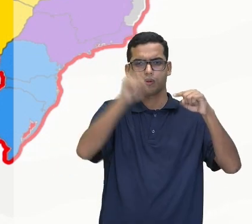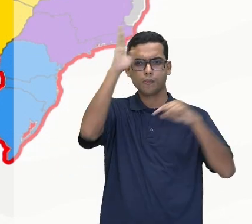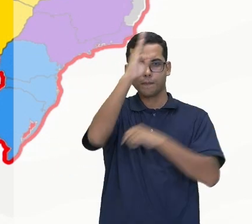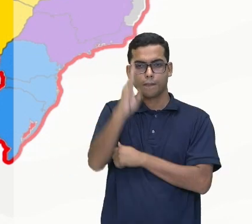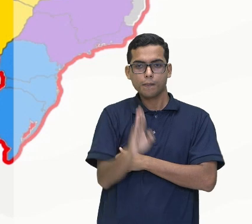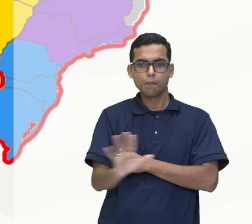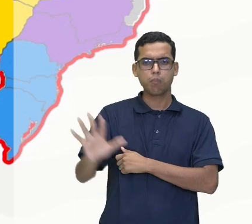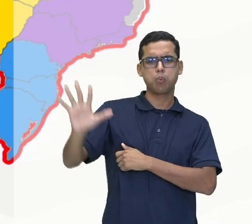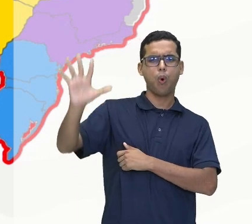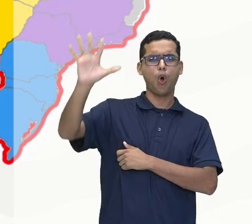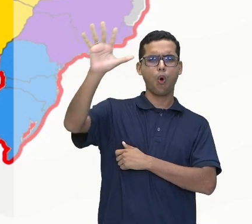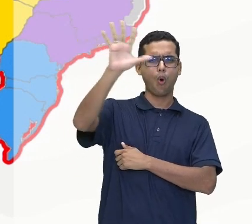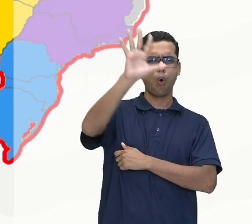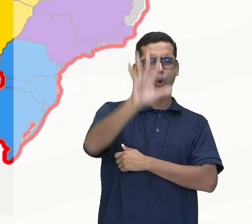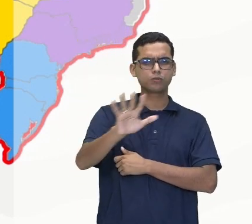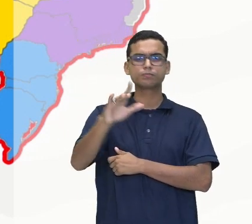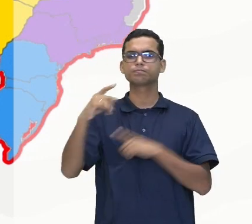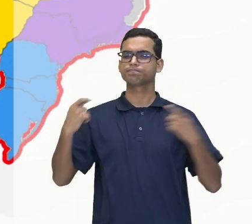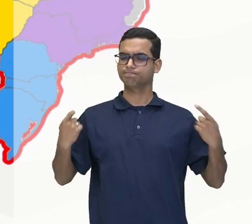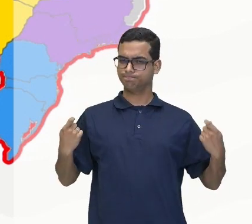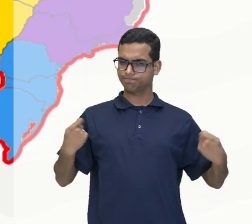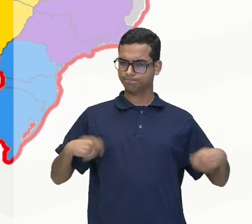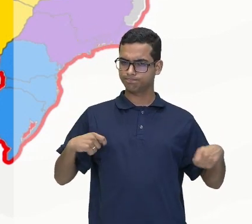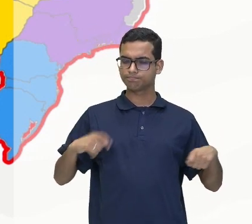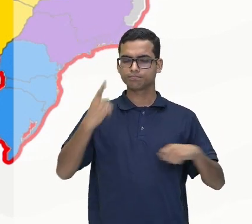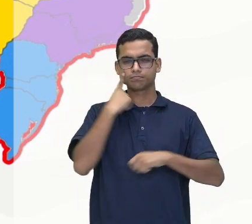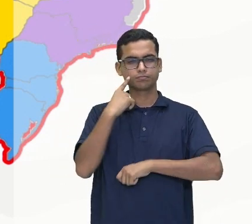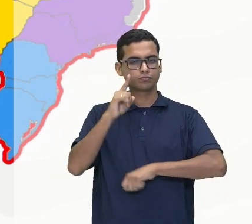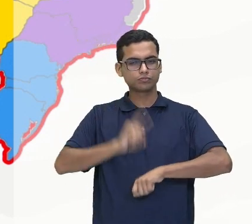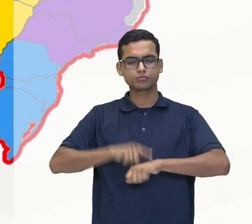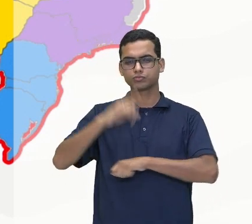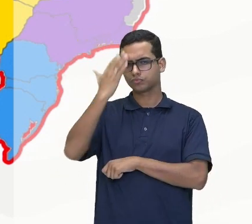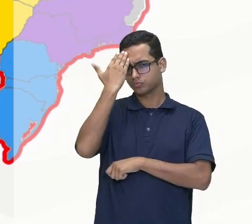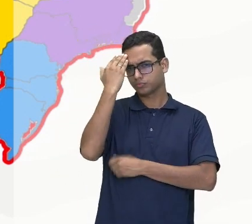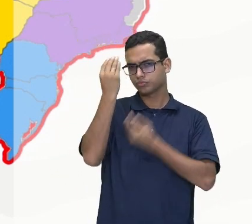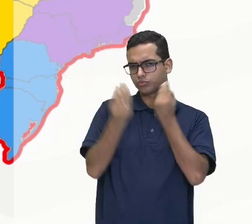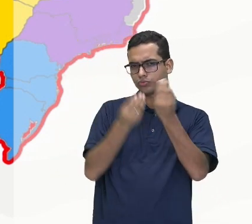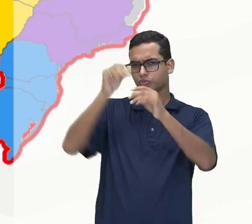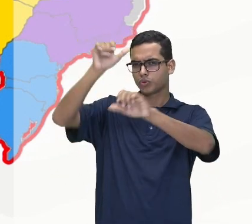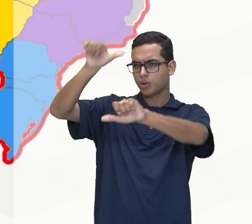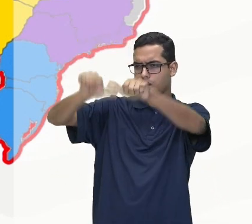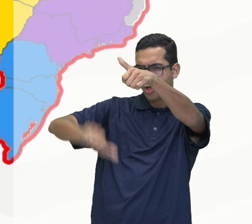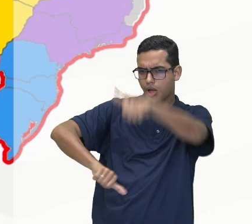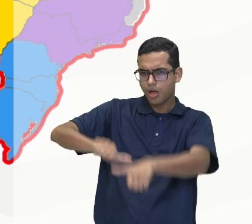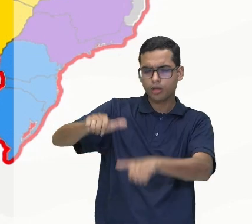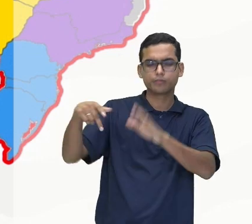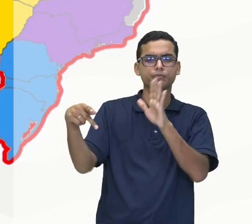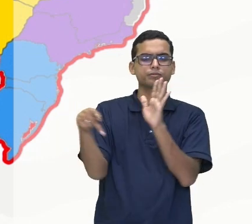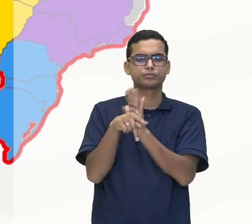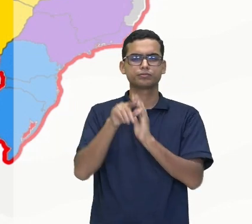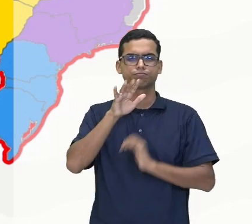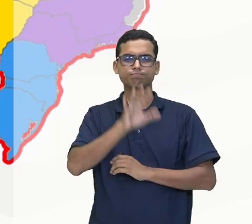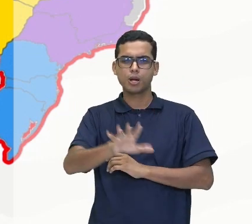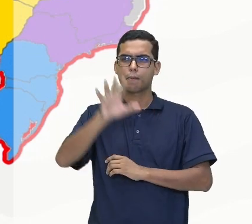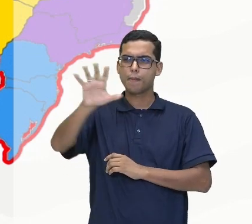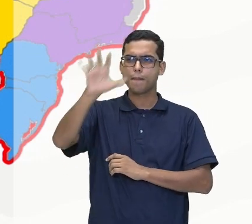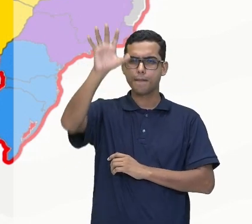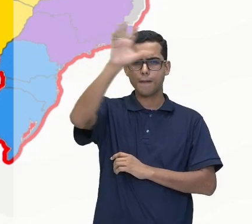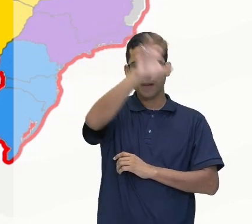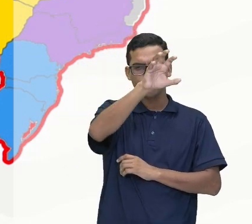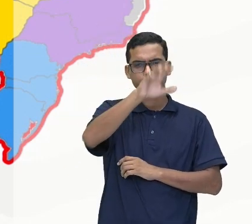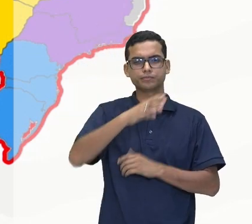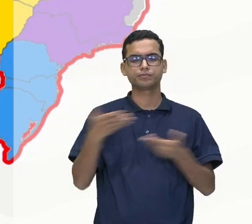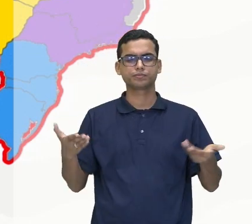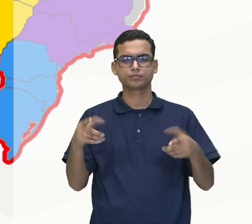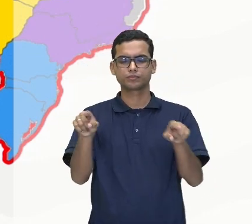tá bom? Então, a gente precisa também, ao fazer a interpretação, analisar aí o que a gente tem no gráfico. Na